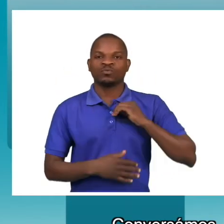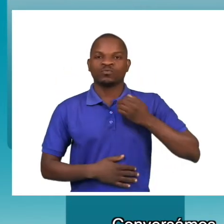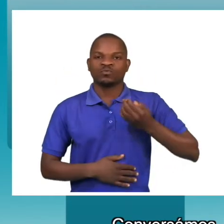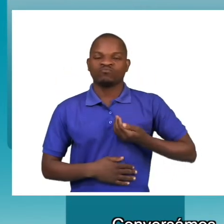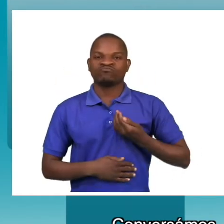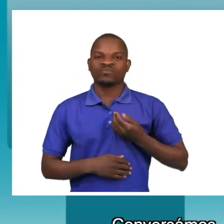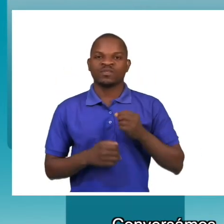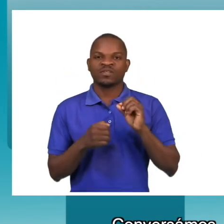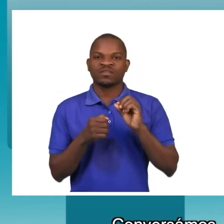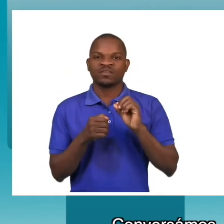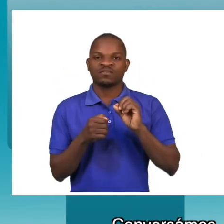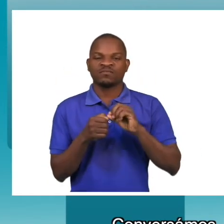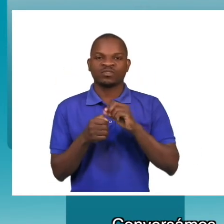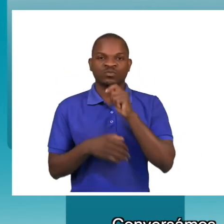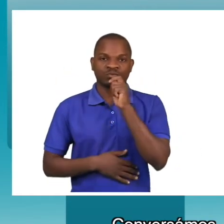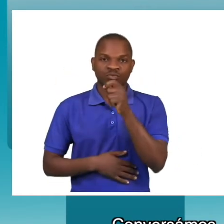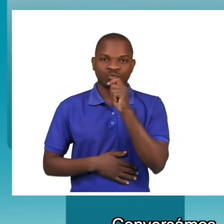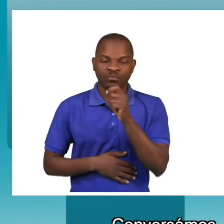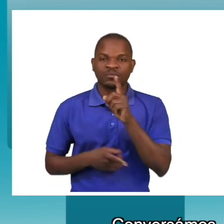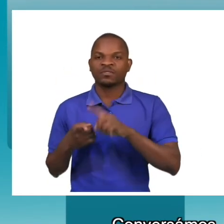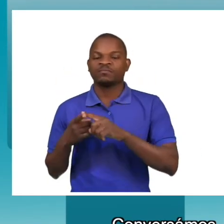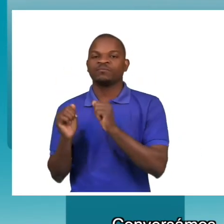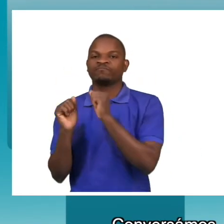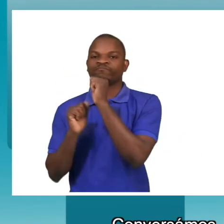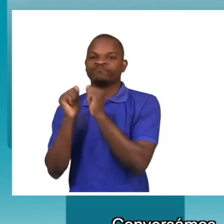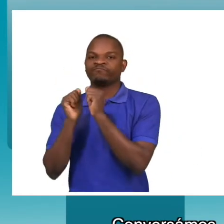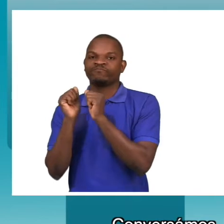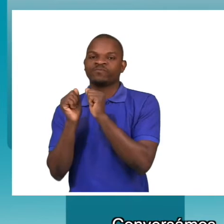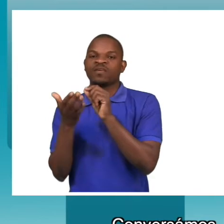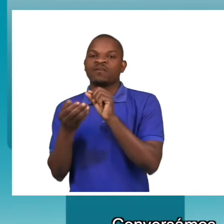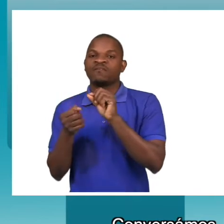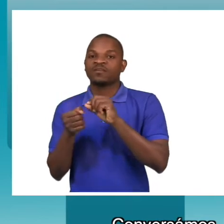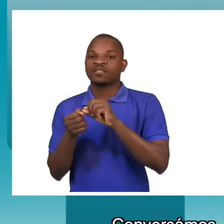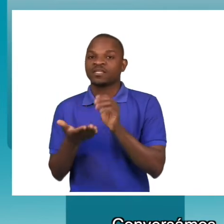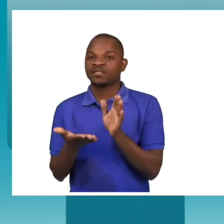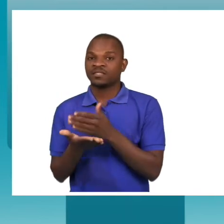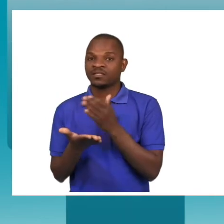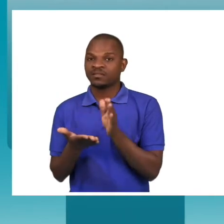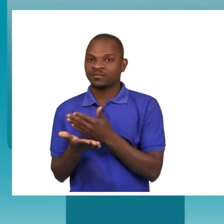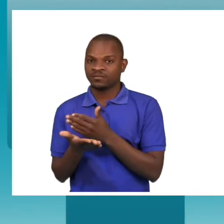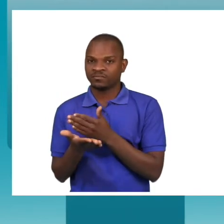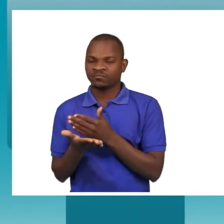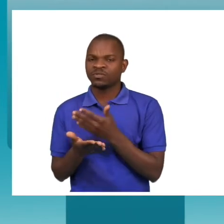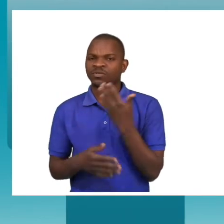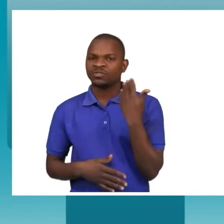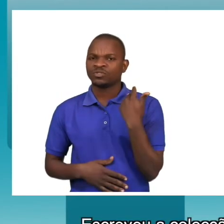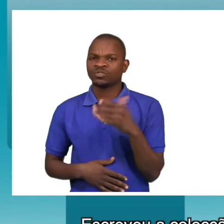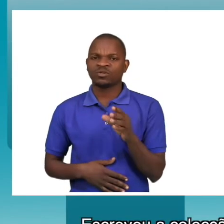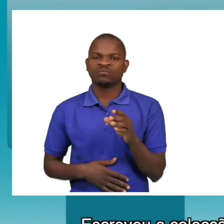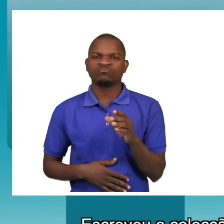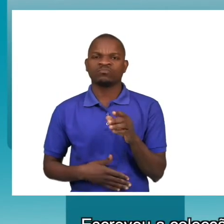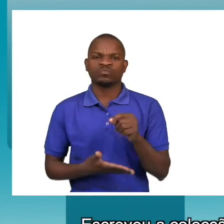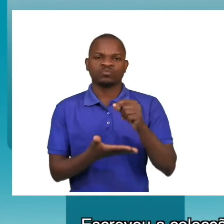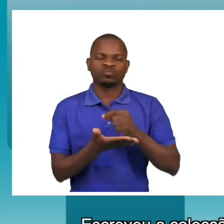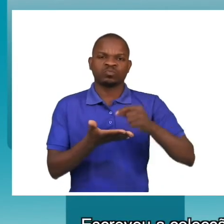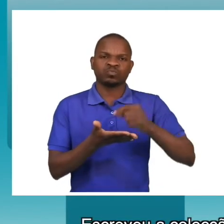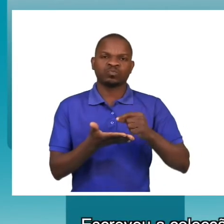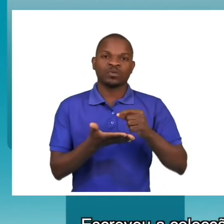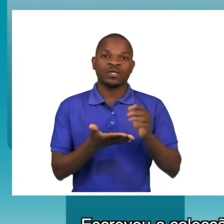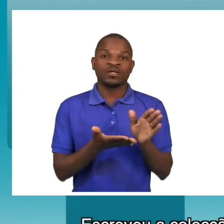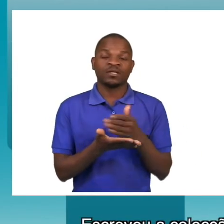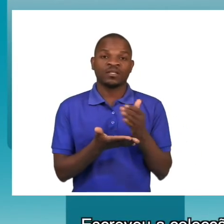Cristiana Pereira que ela é jornalista e escritora aliás escreveu